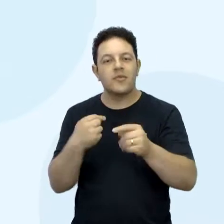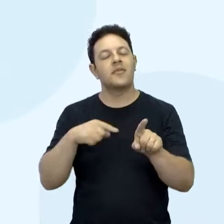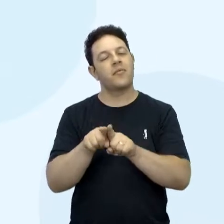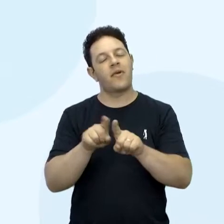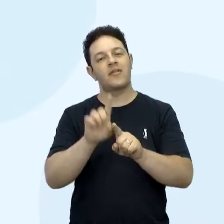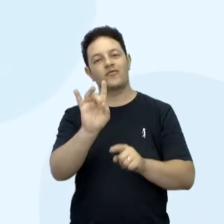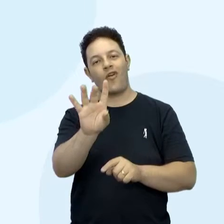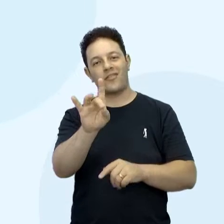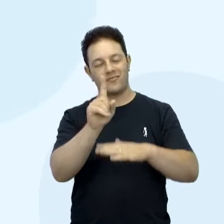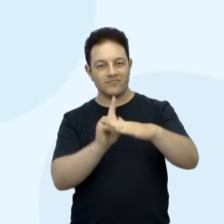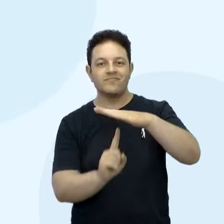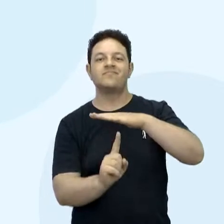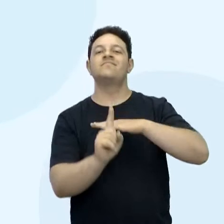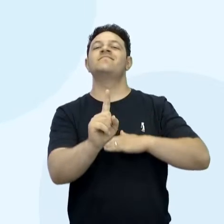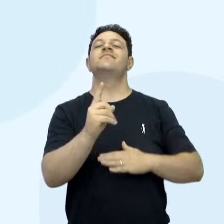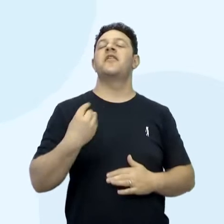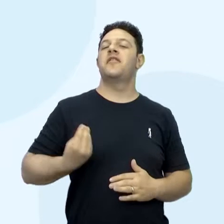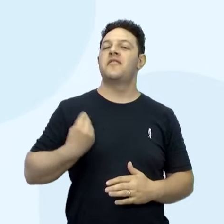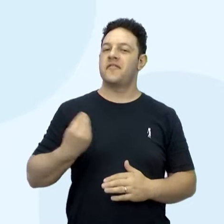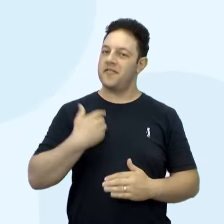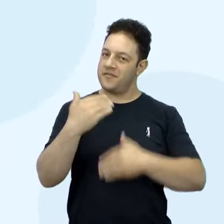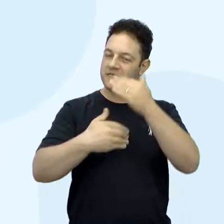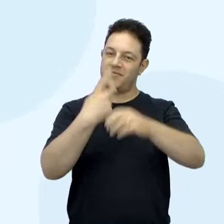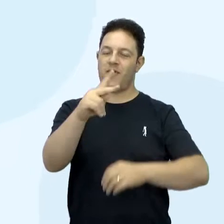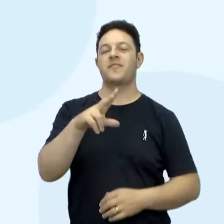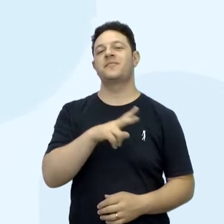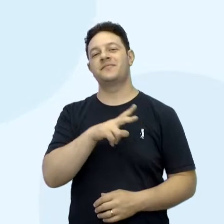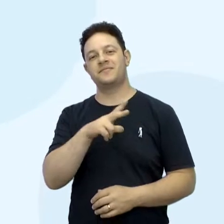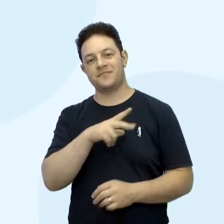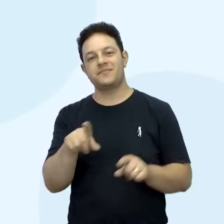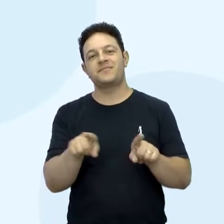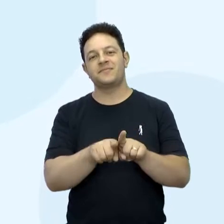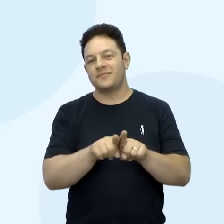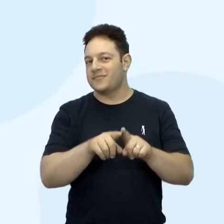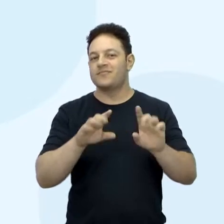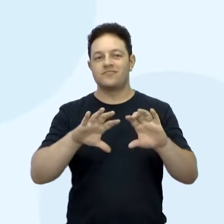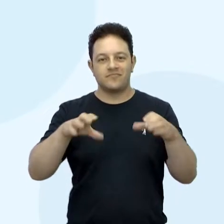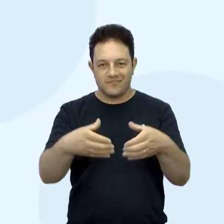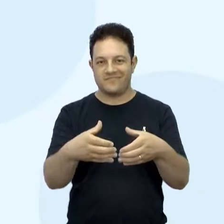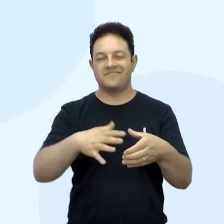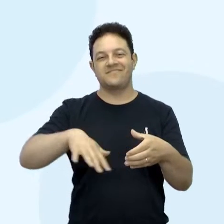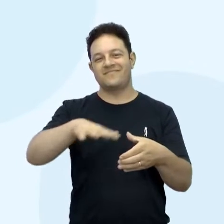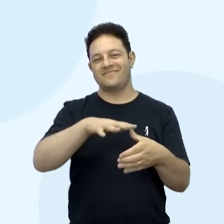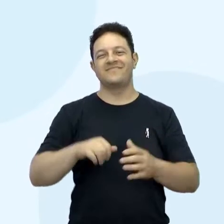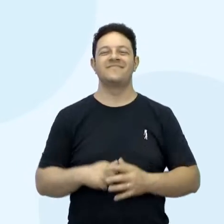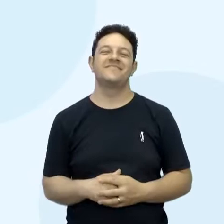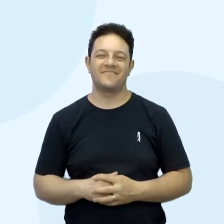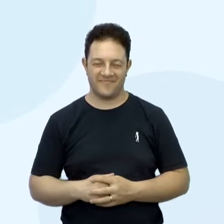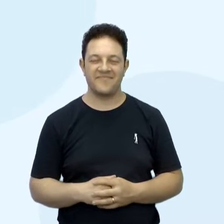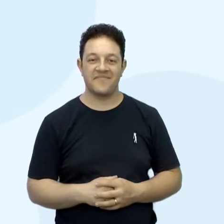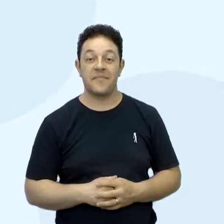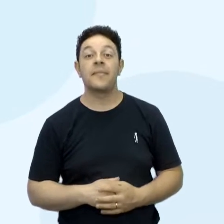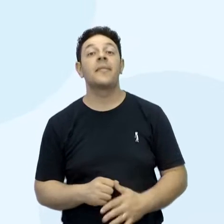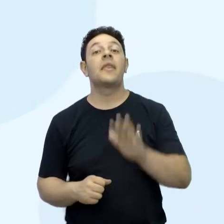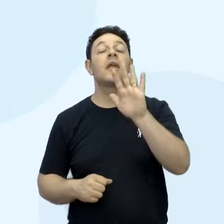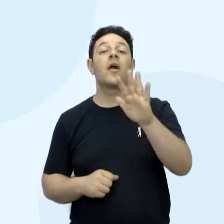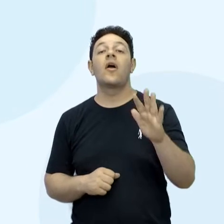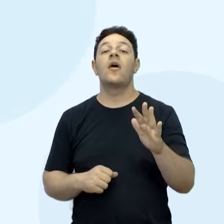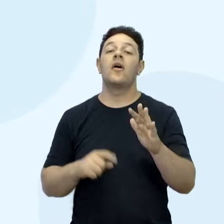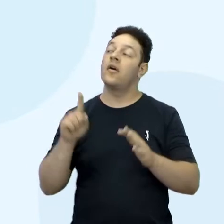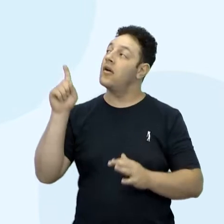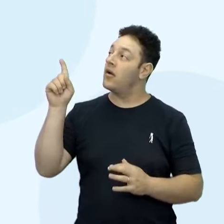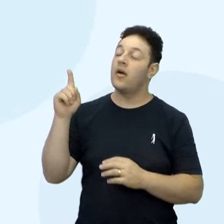protagonismo e autoria na vida pessoal e coletiva. E quais são os nossos